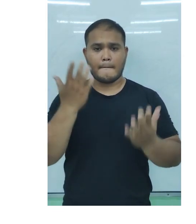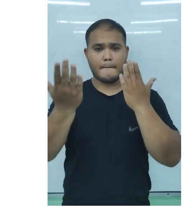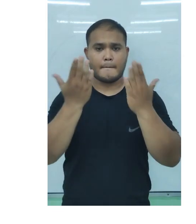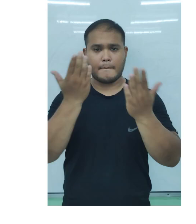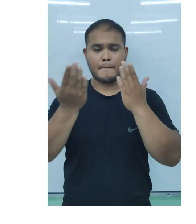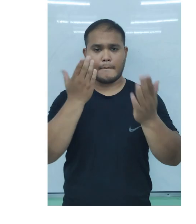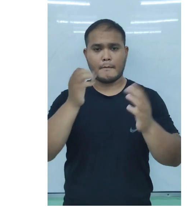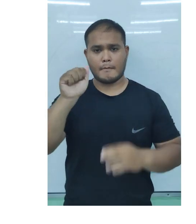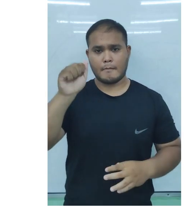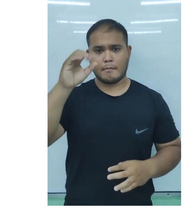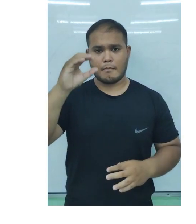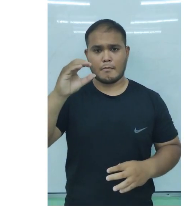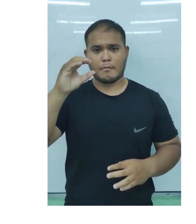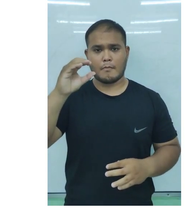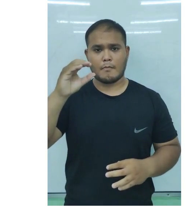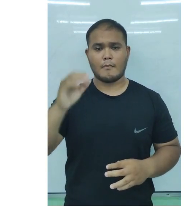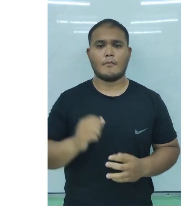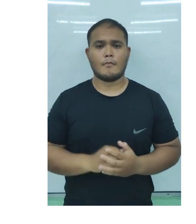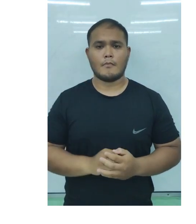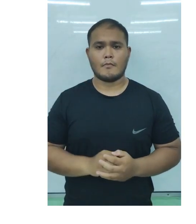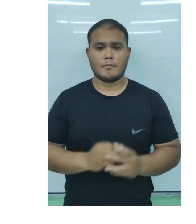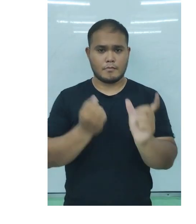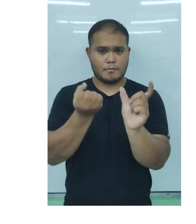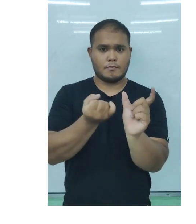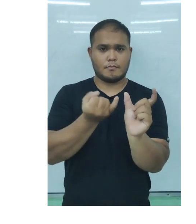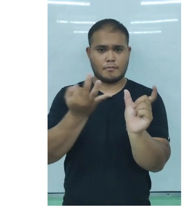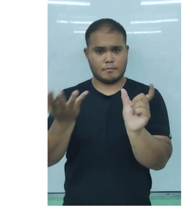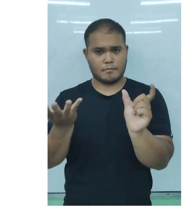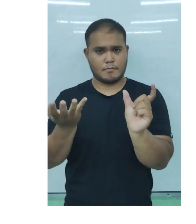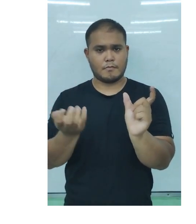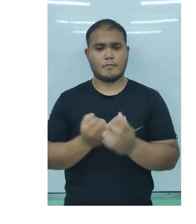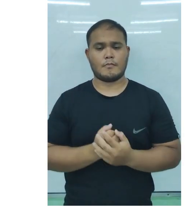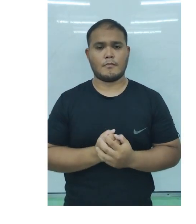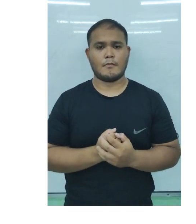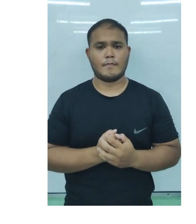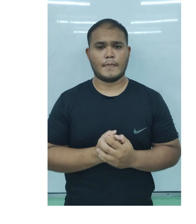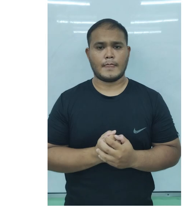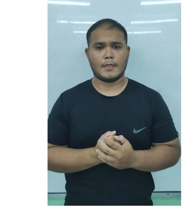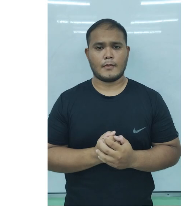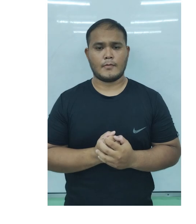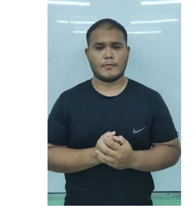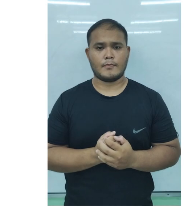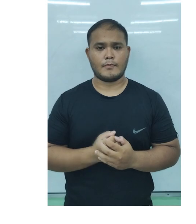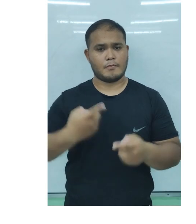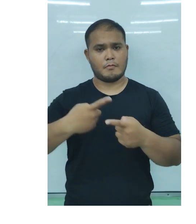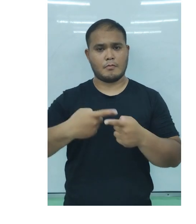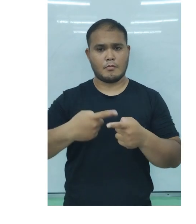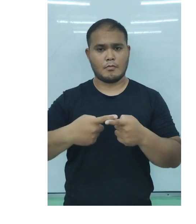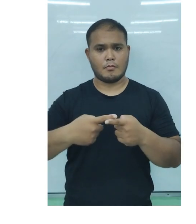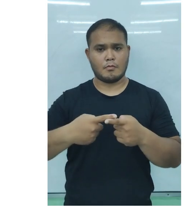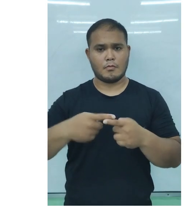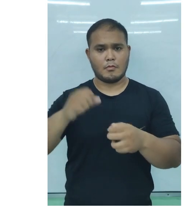Porque está adjetivando um substantivo feminino, então, concordância de